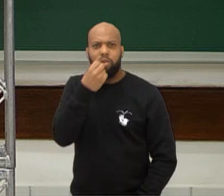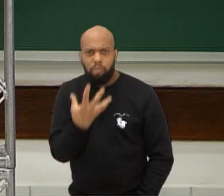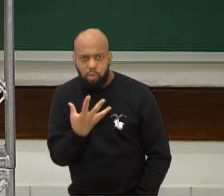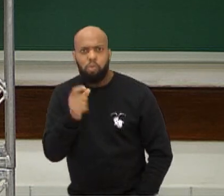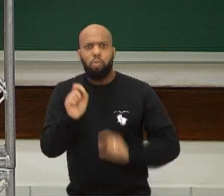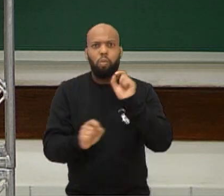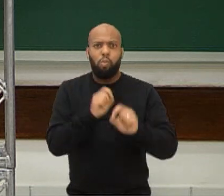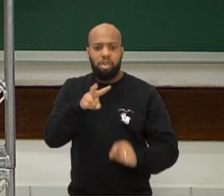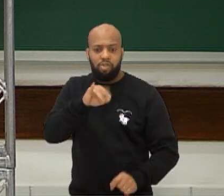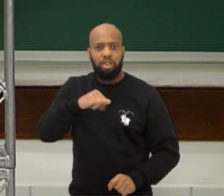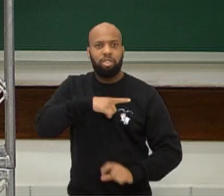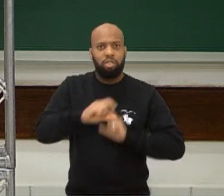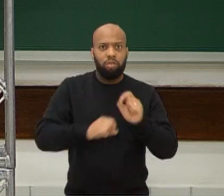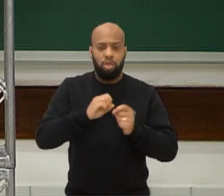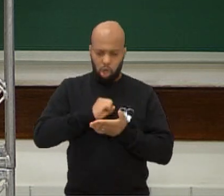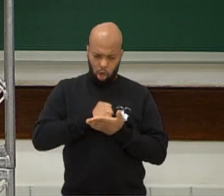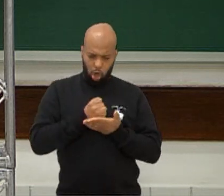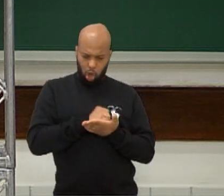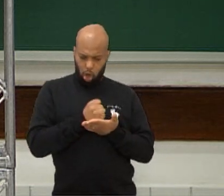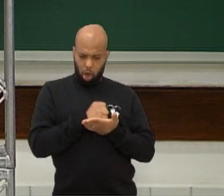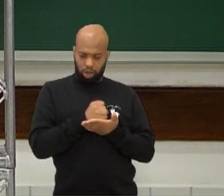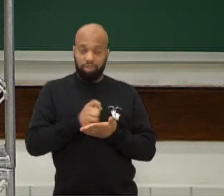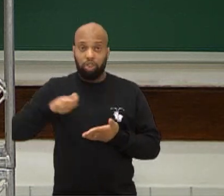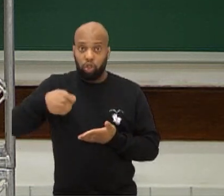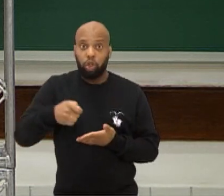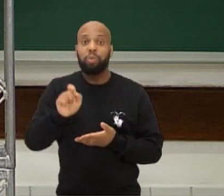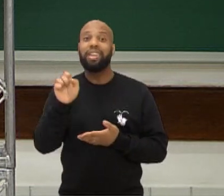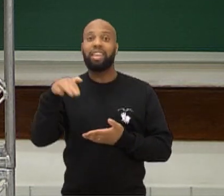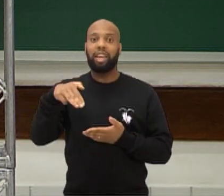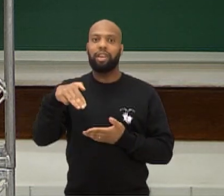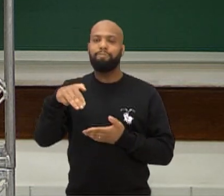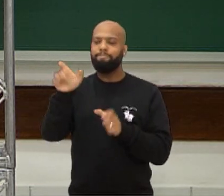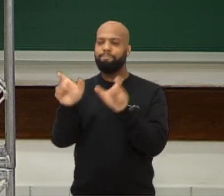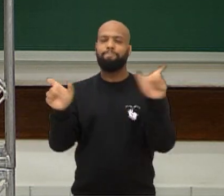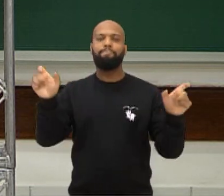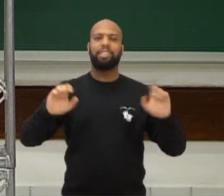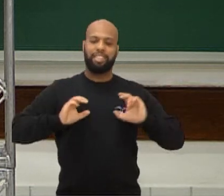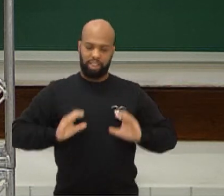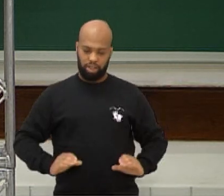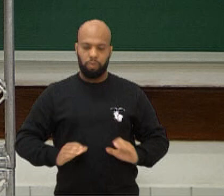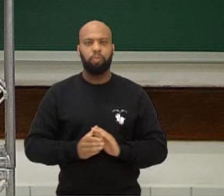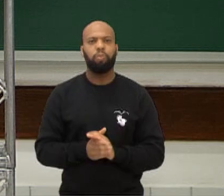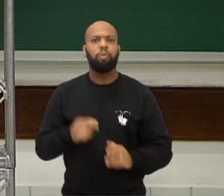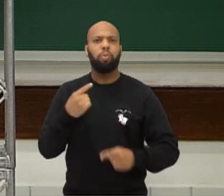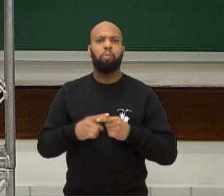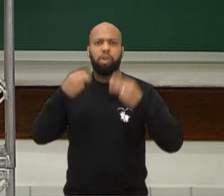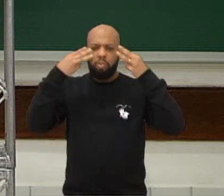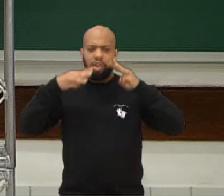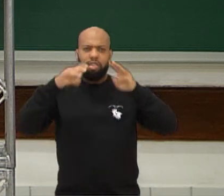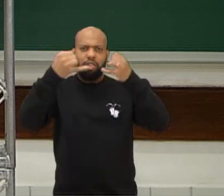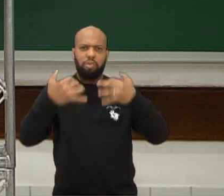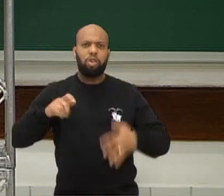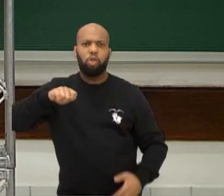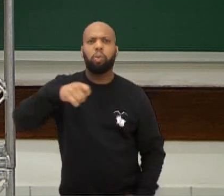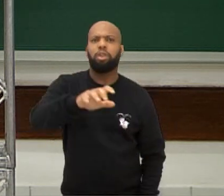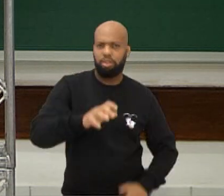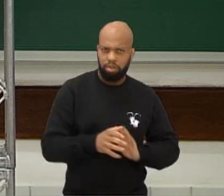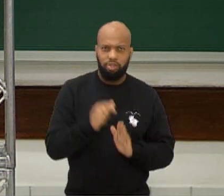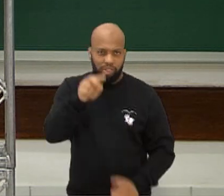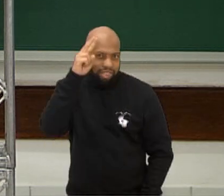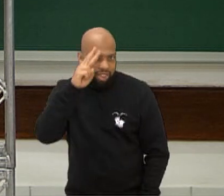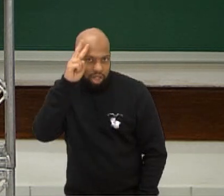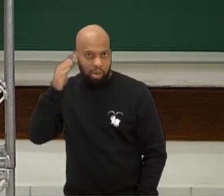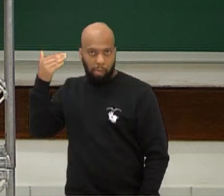ela vai exercer um controle sobre os cidadãos. Por que o Maquiavel vai falar de controle? Estão lembrados na